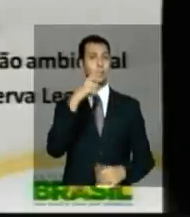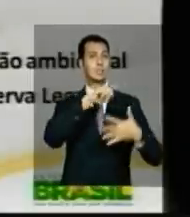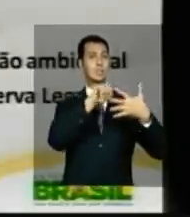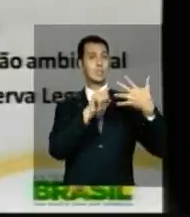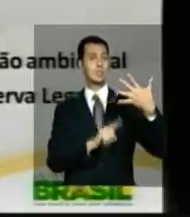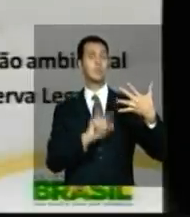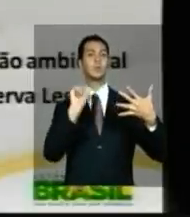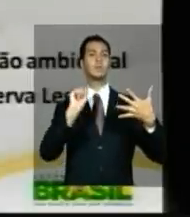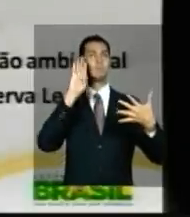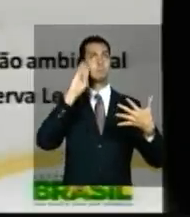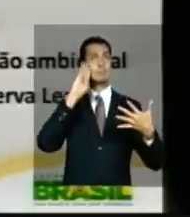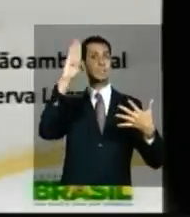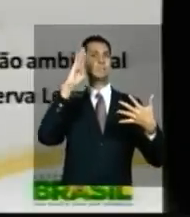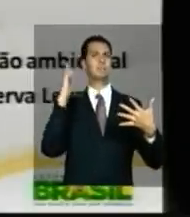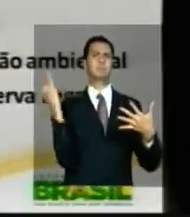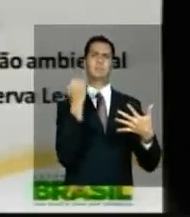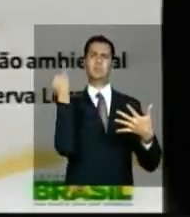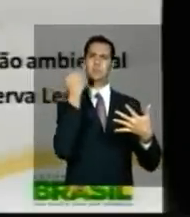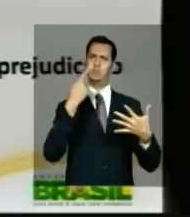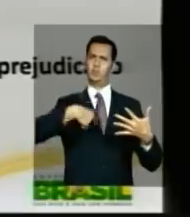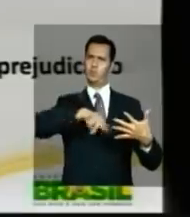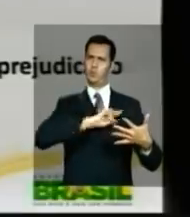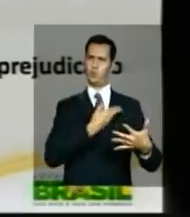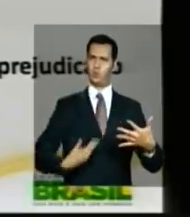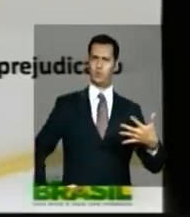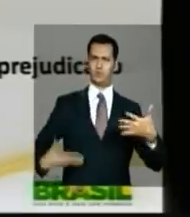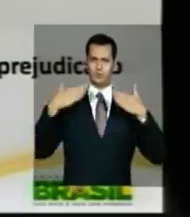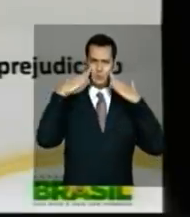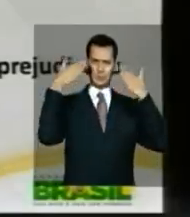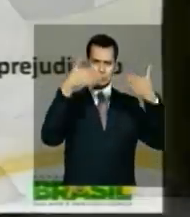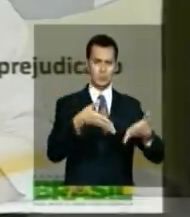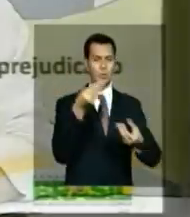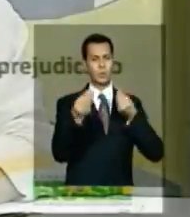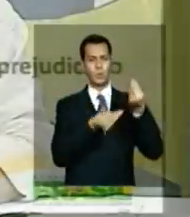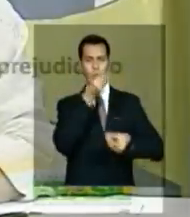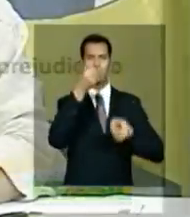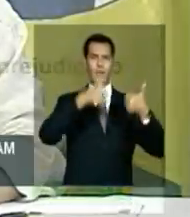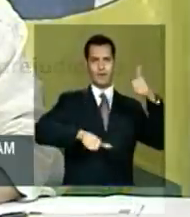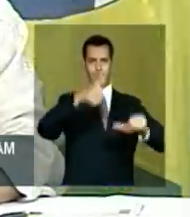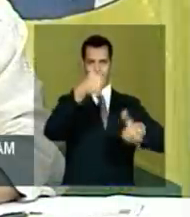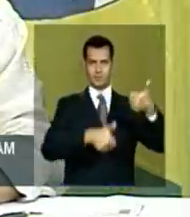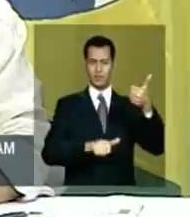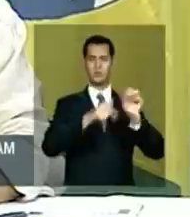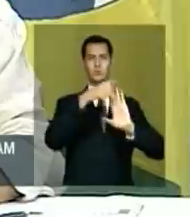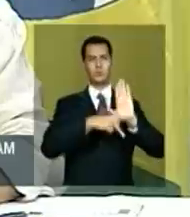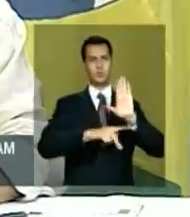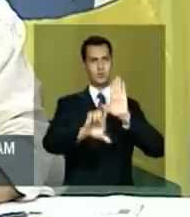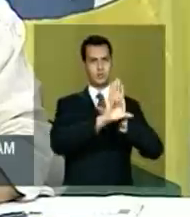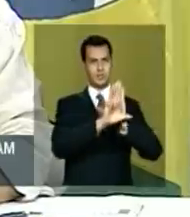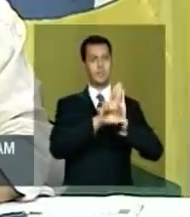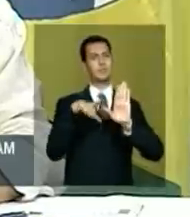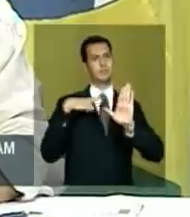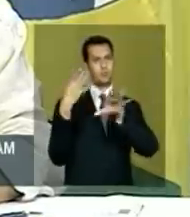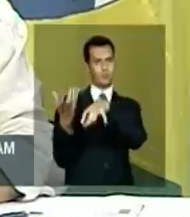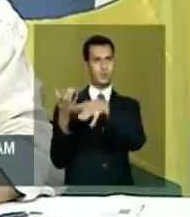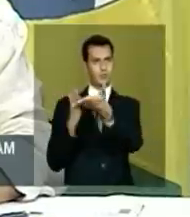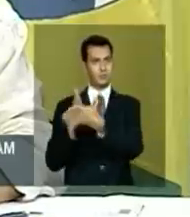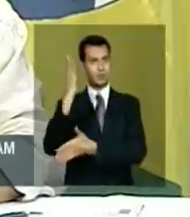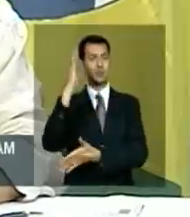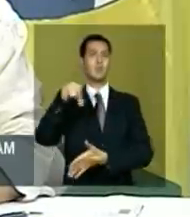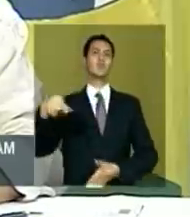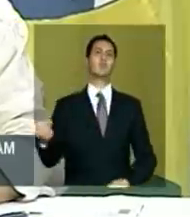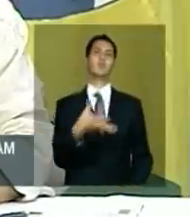adotou para a condução do trabalho de análise do projeto de lei aprovado pelo congresso nacional em relação ao novo